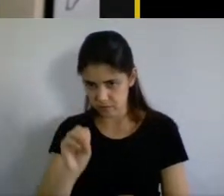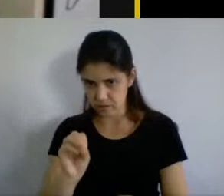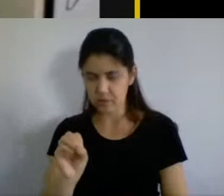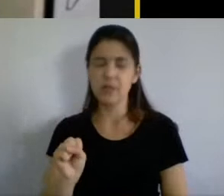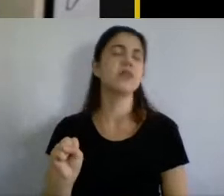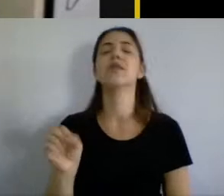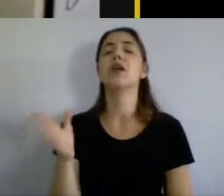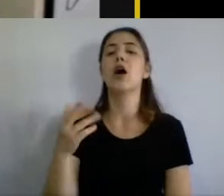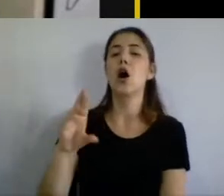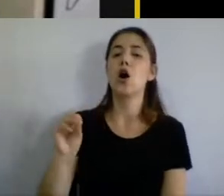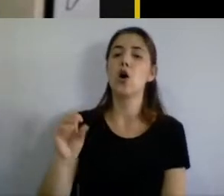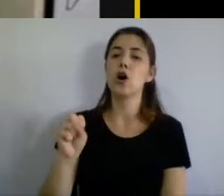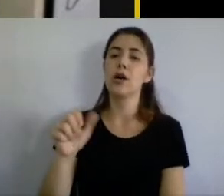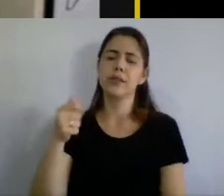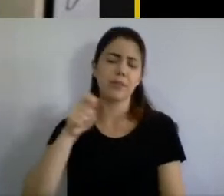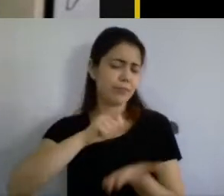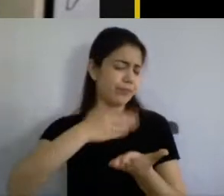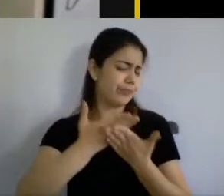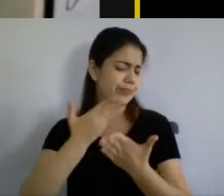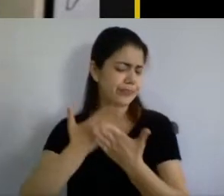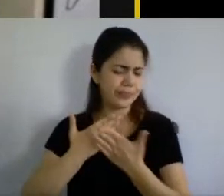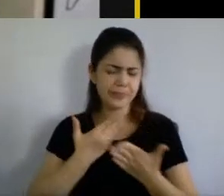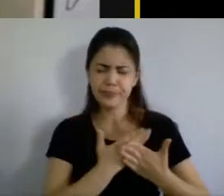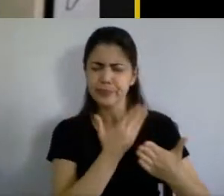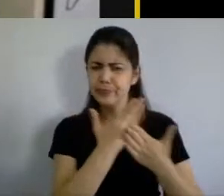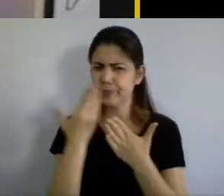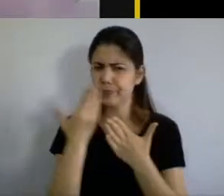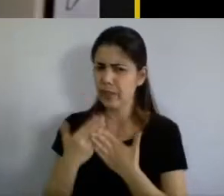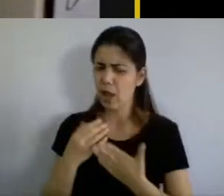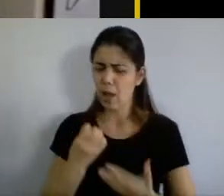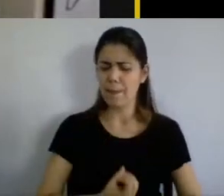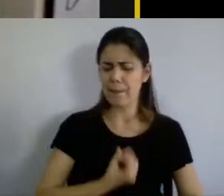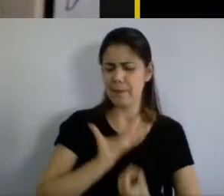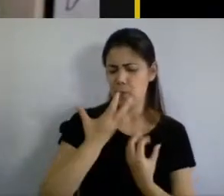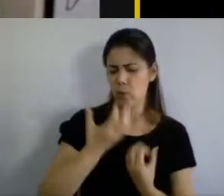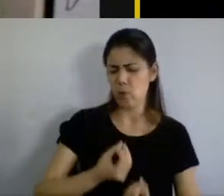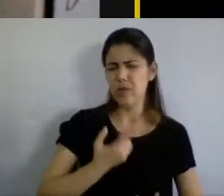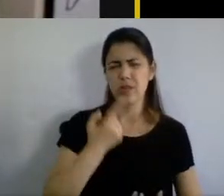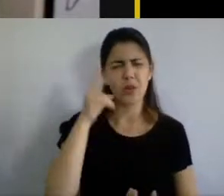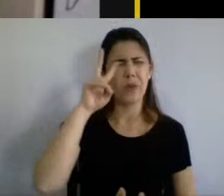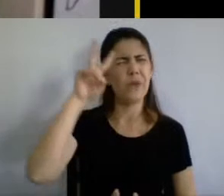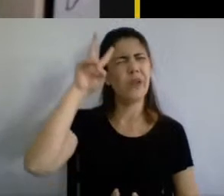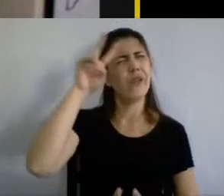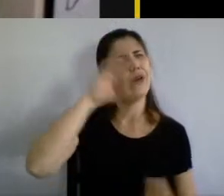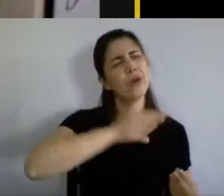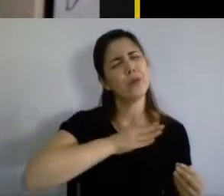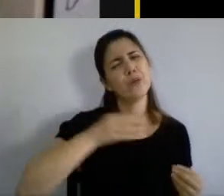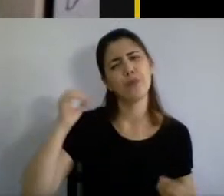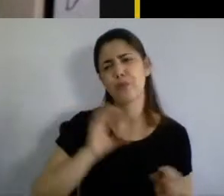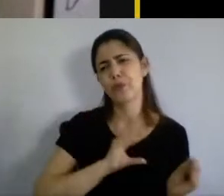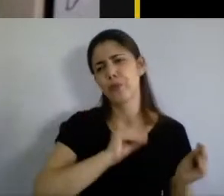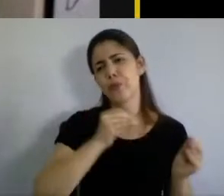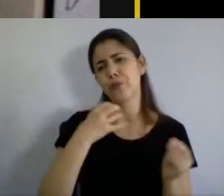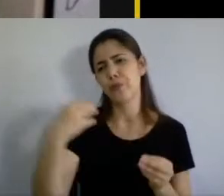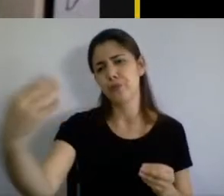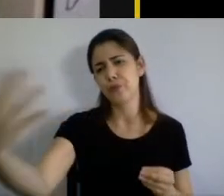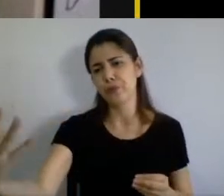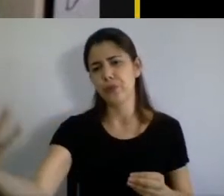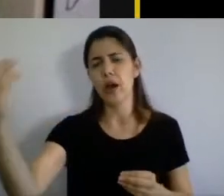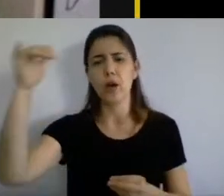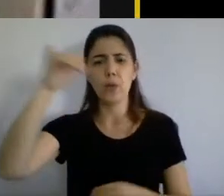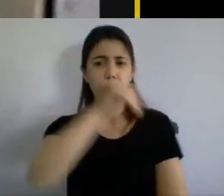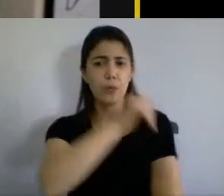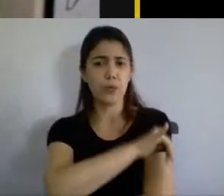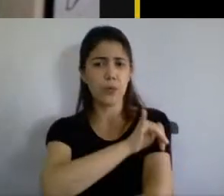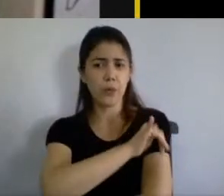e a poesia surrealista do Murilo. Eu lembro que eu fui ao Rio, levantei material, mas de repente, não